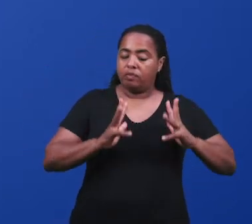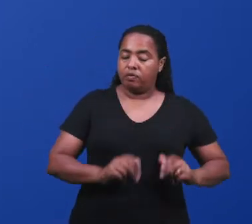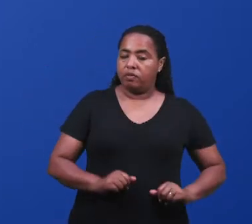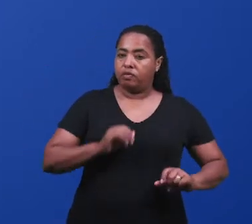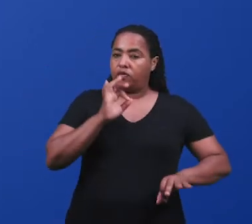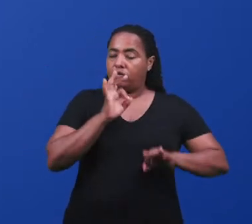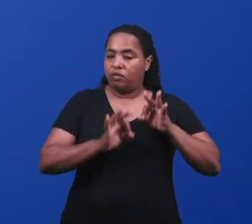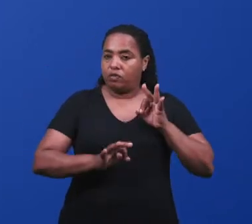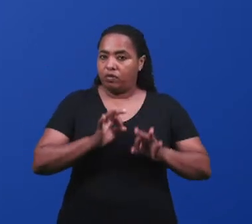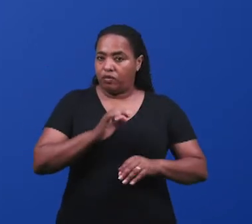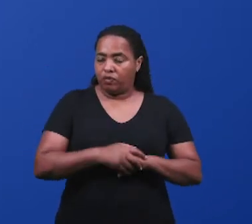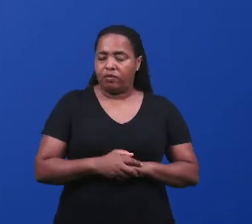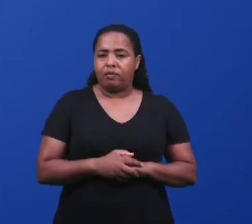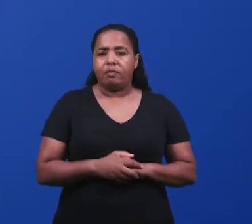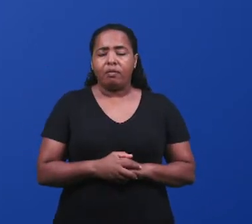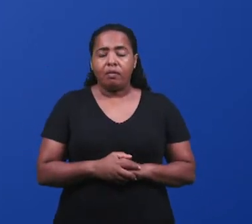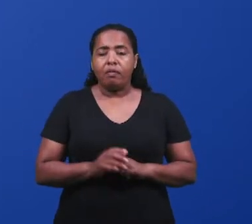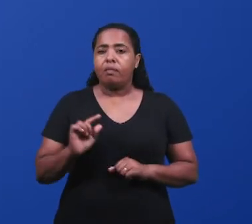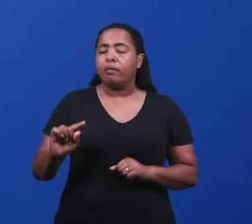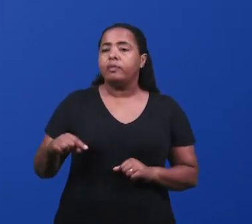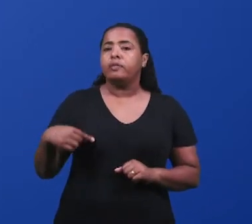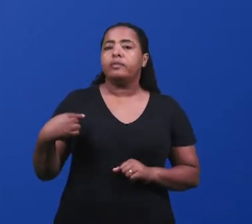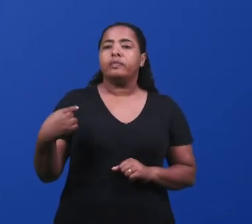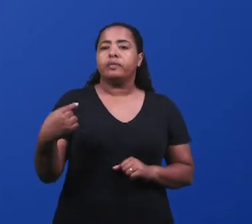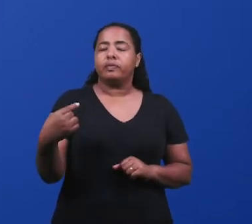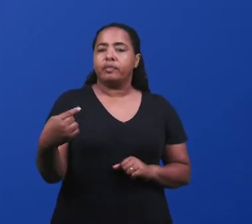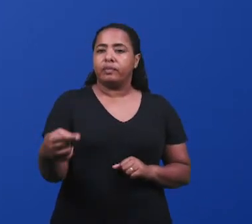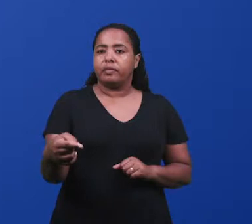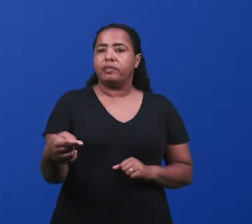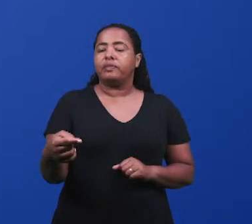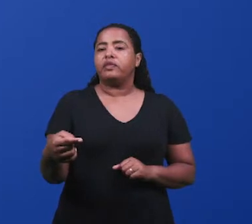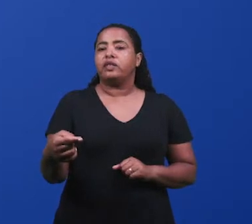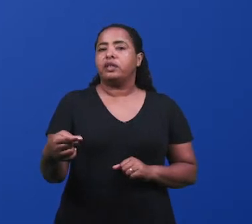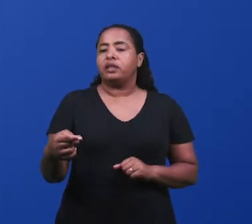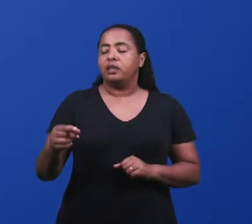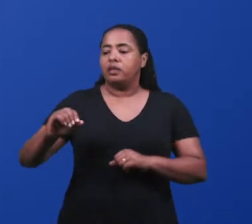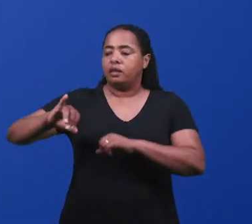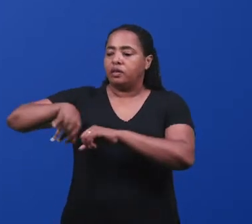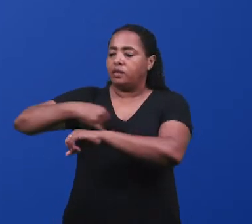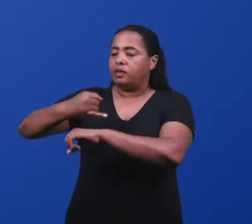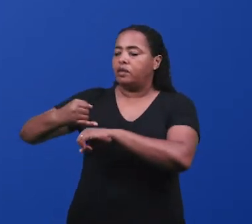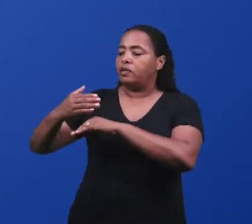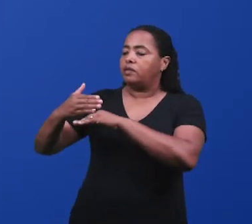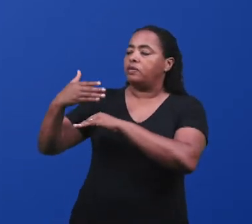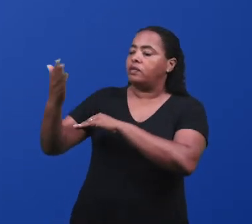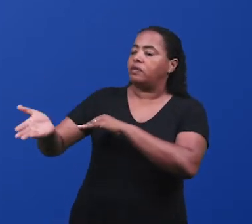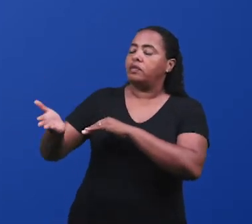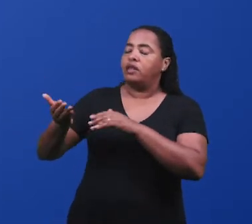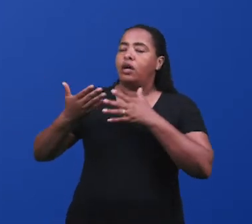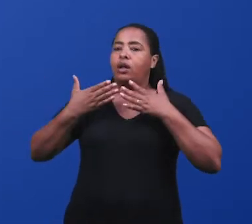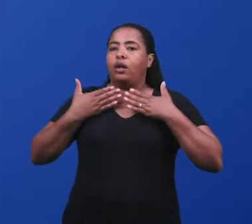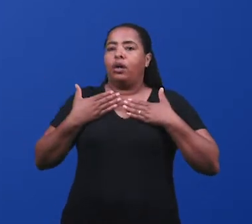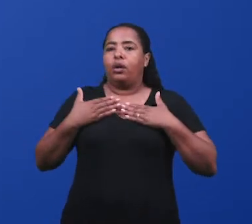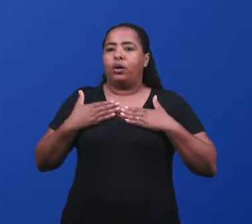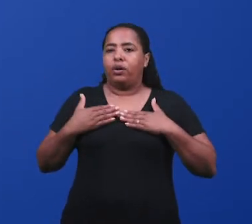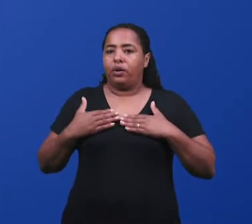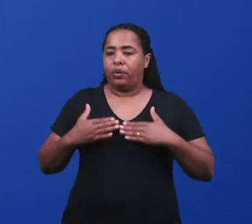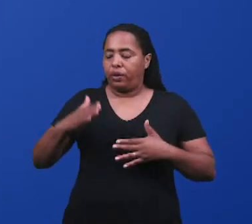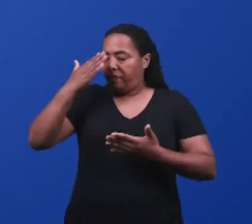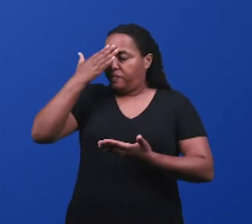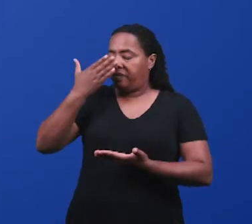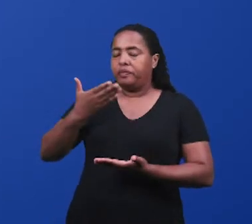injustiça. Esse primeiro passo, e depois do Jordão, então,